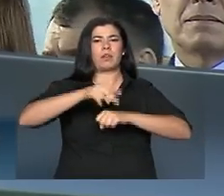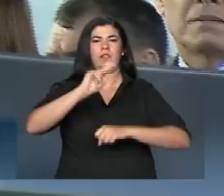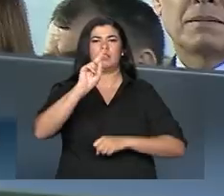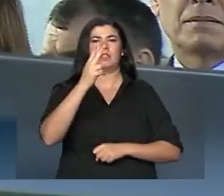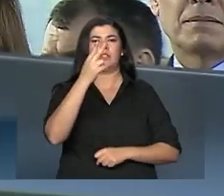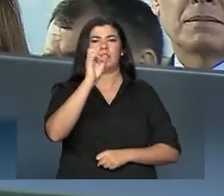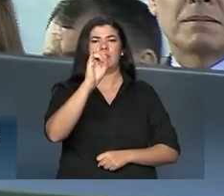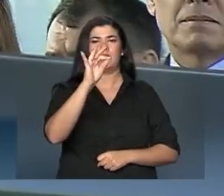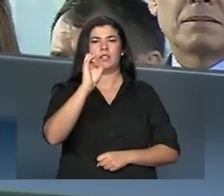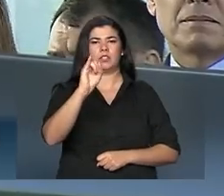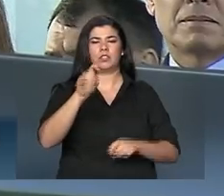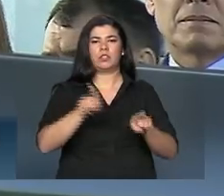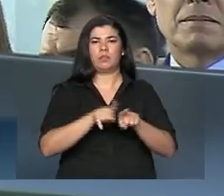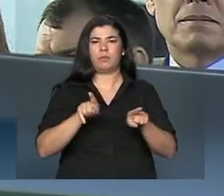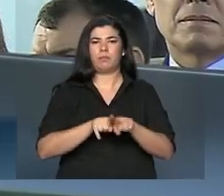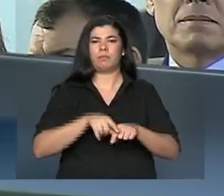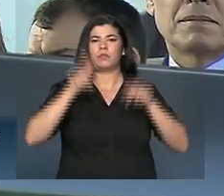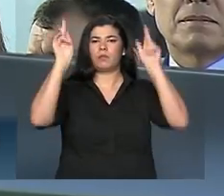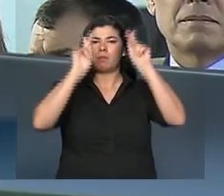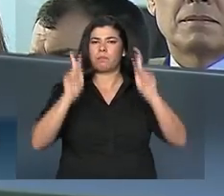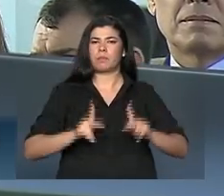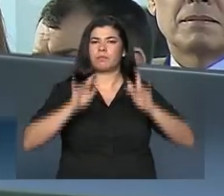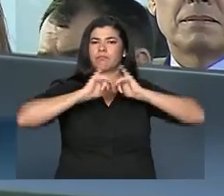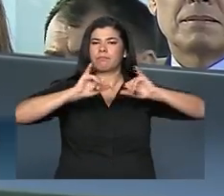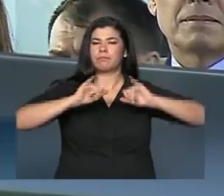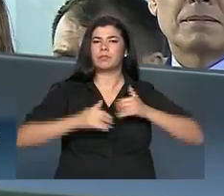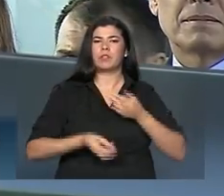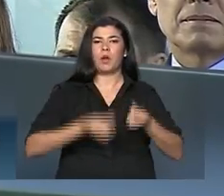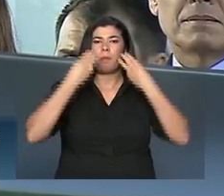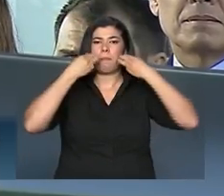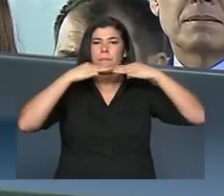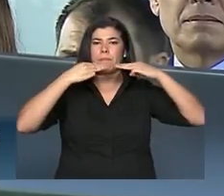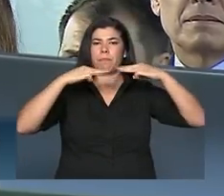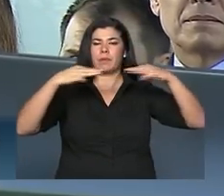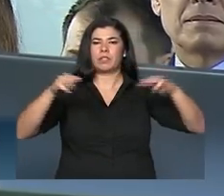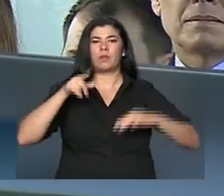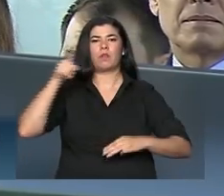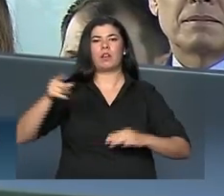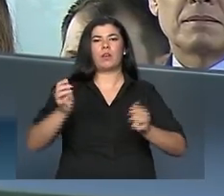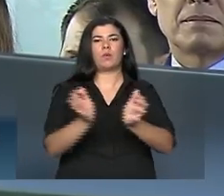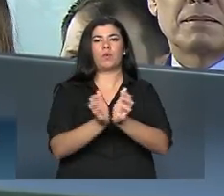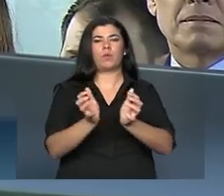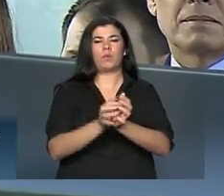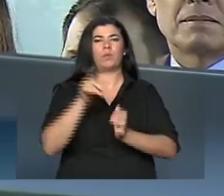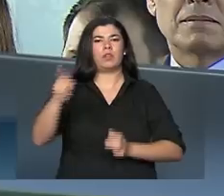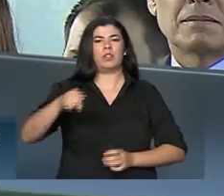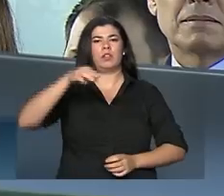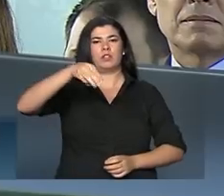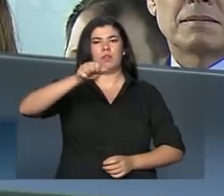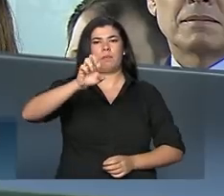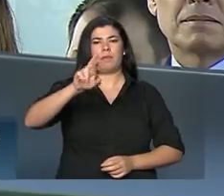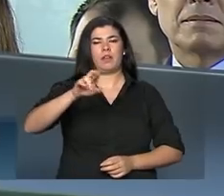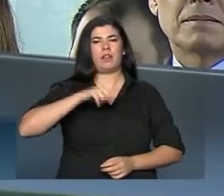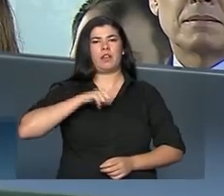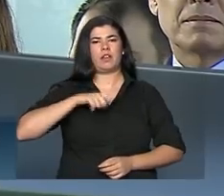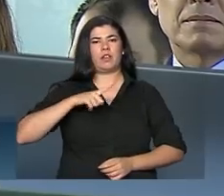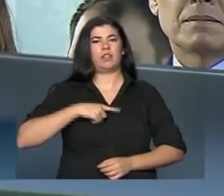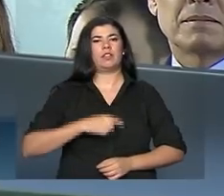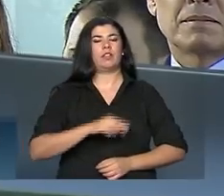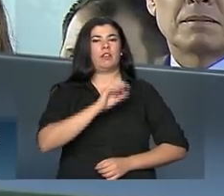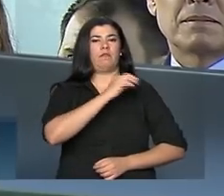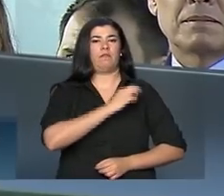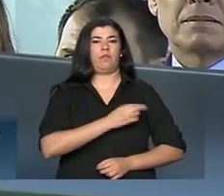aos que nesse momento se dedicam à missão pacificadora na comunidade da Maré, onde o sargento Mikami doou sua